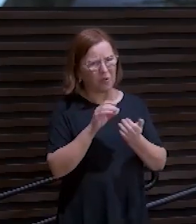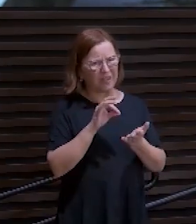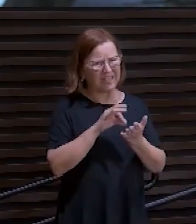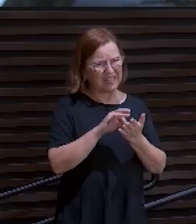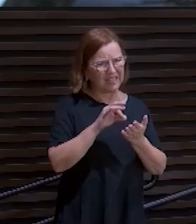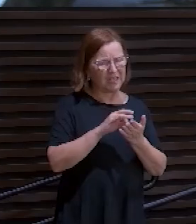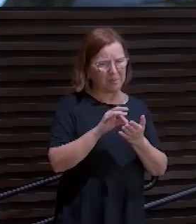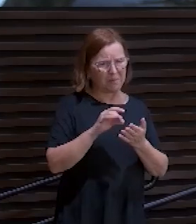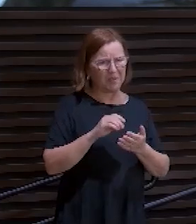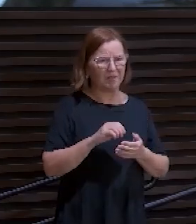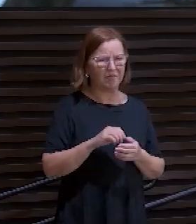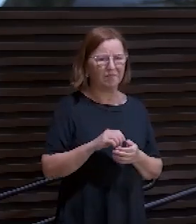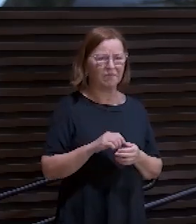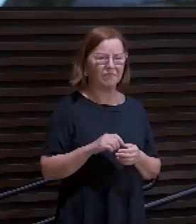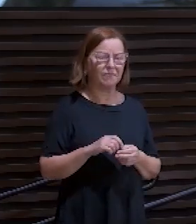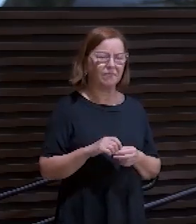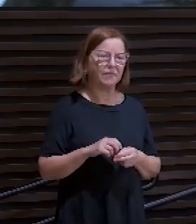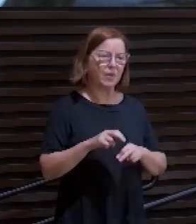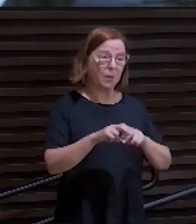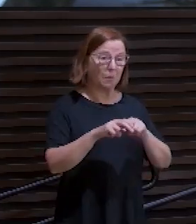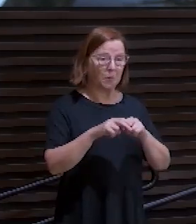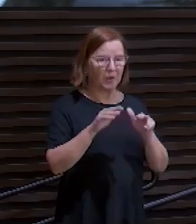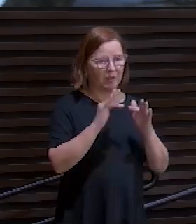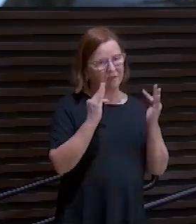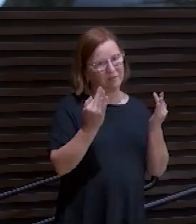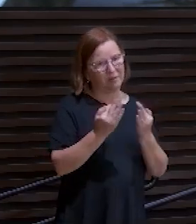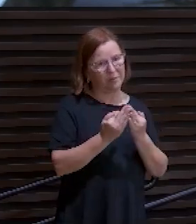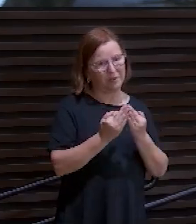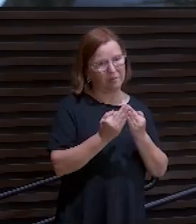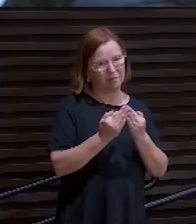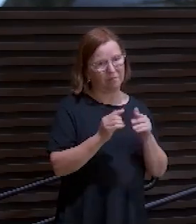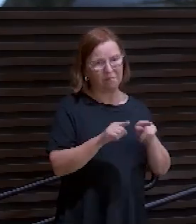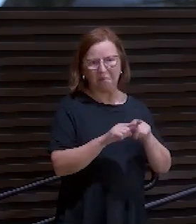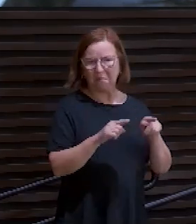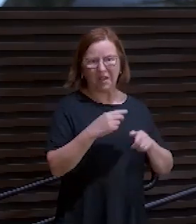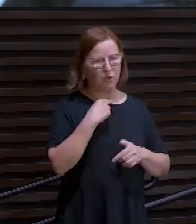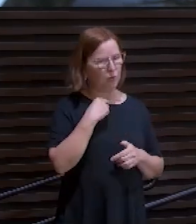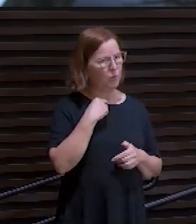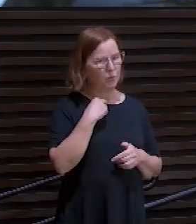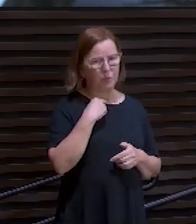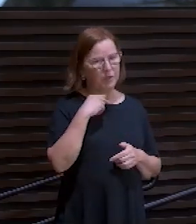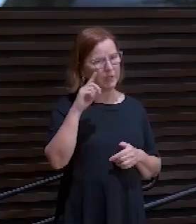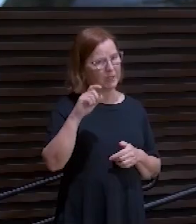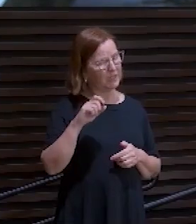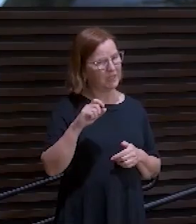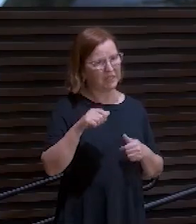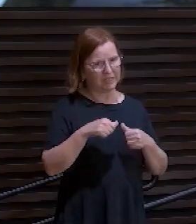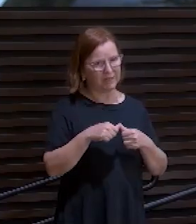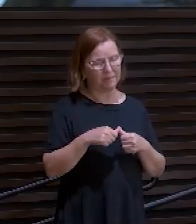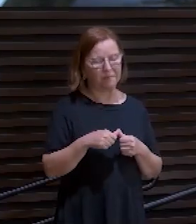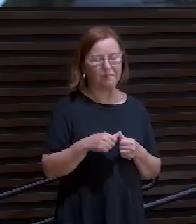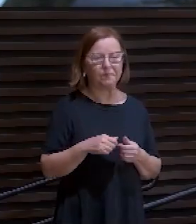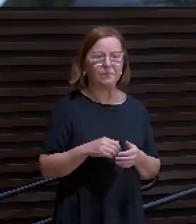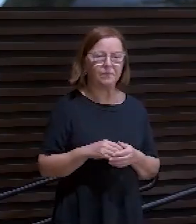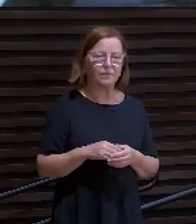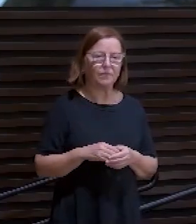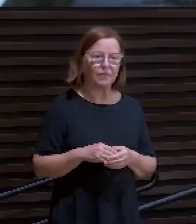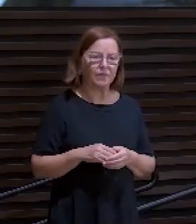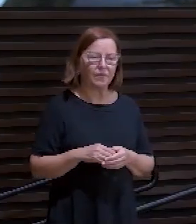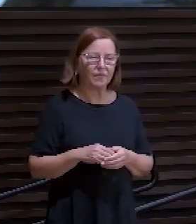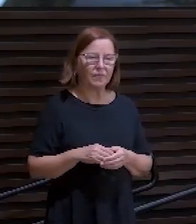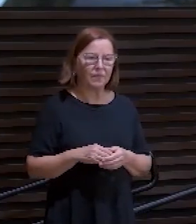para ser assim. Não deveria ser assim. Não é esta a vocação da nossa família.